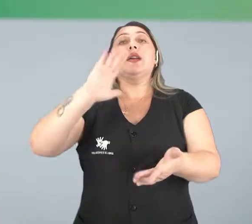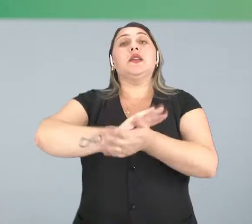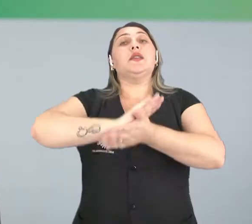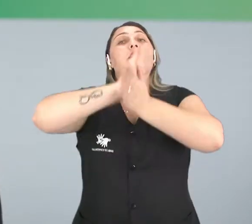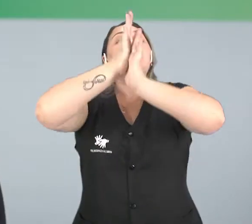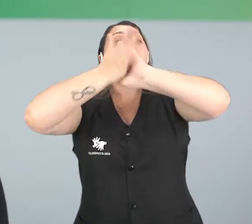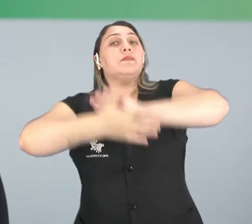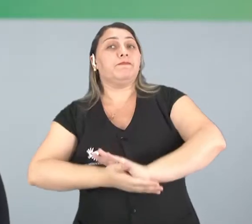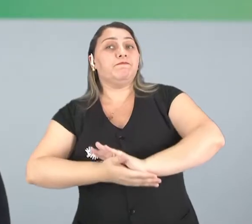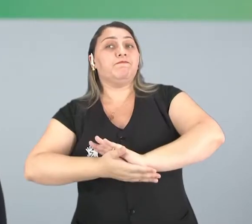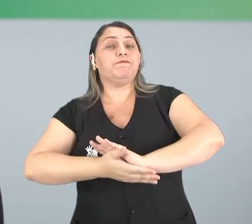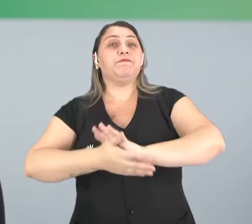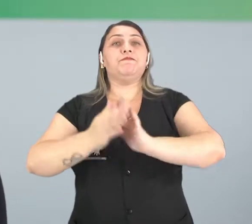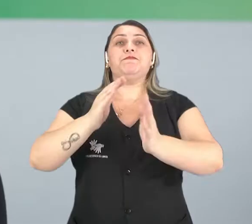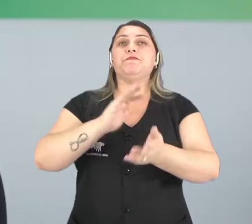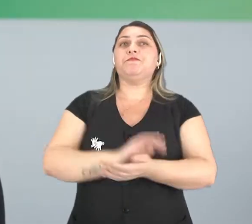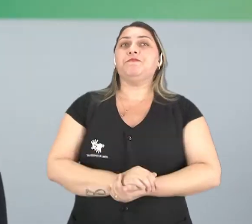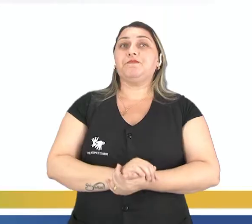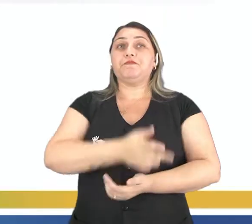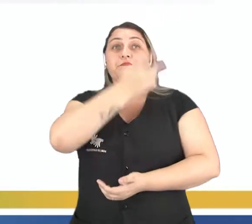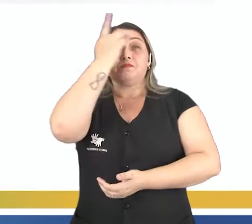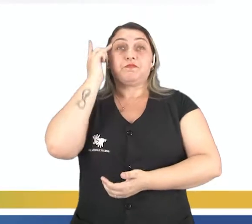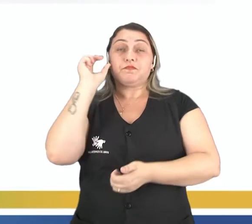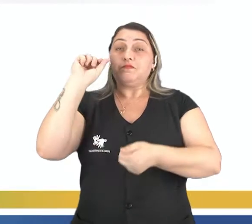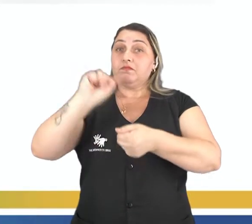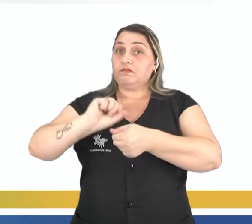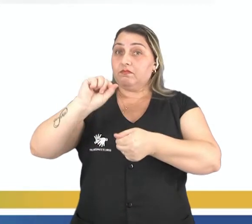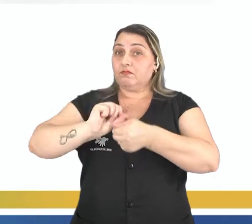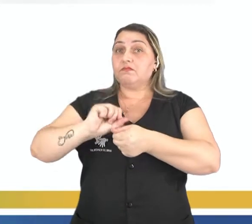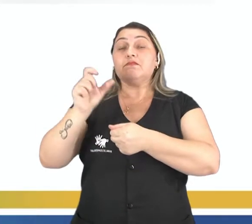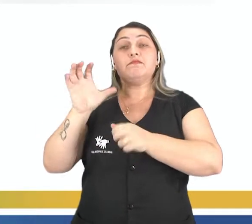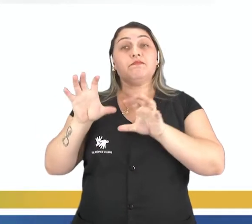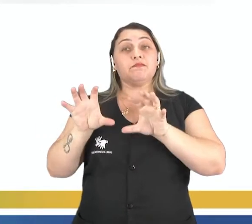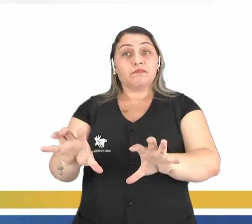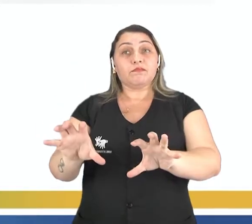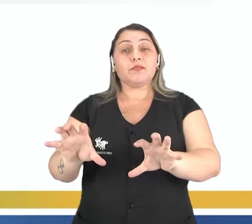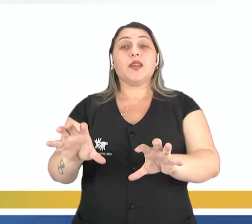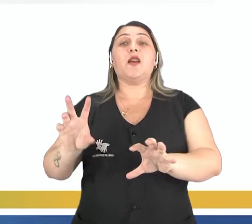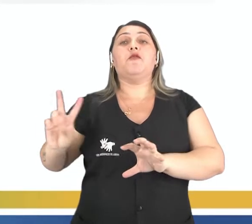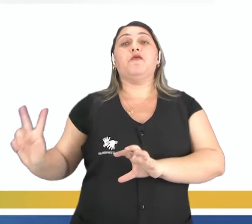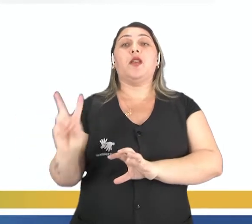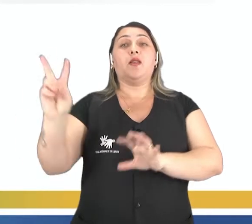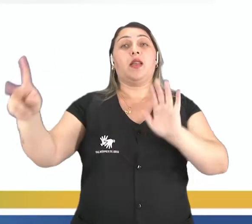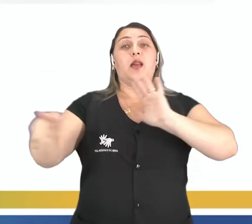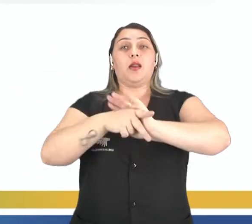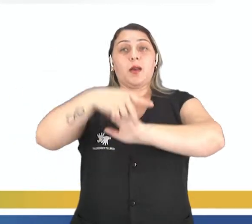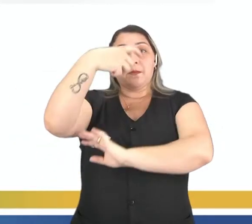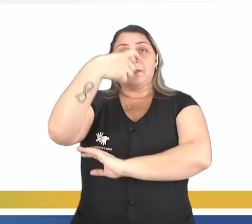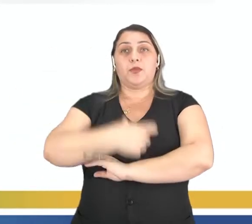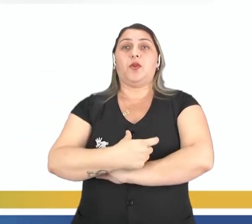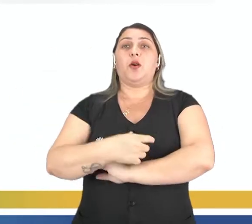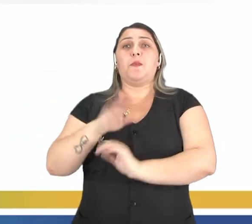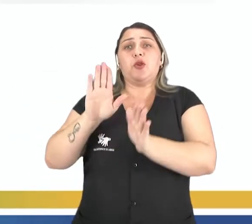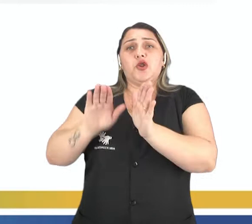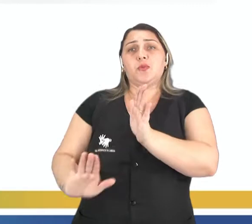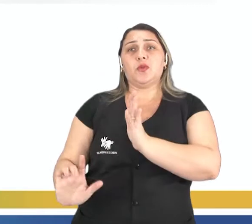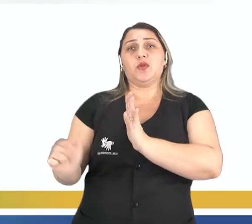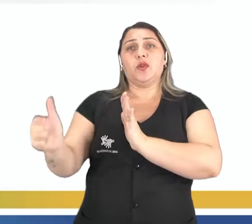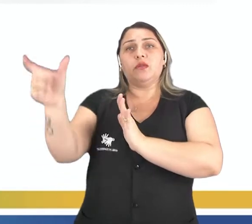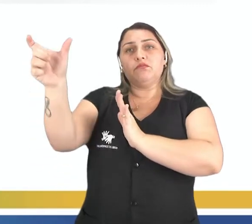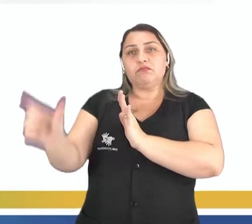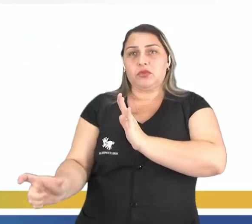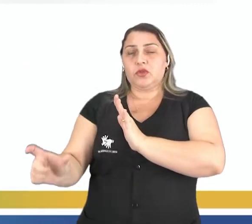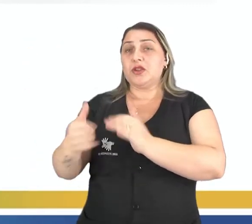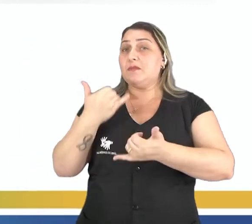discriminação. A pessoa que faz isso geralmente quer valorizar a si próprio e diminuir os demais,